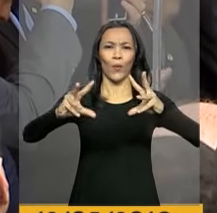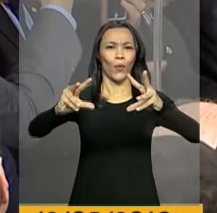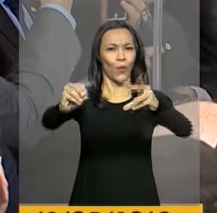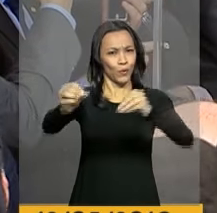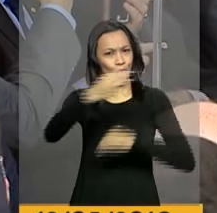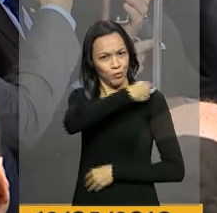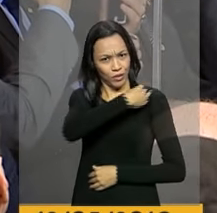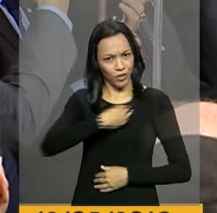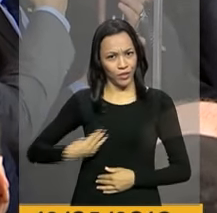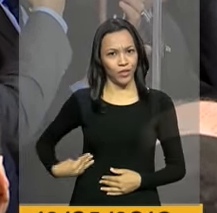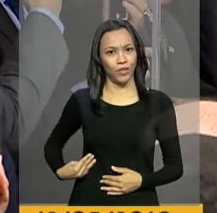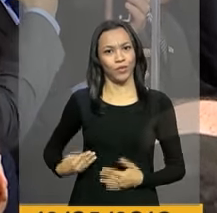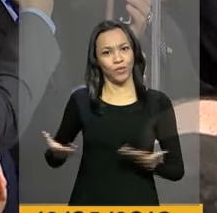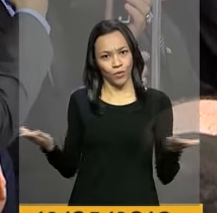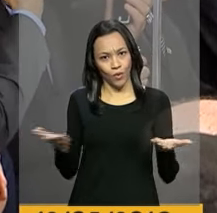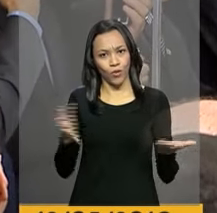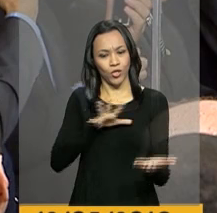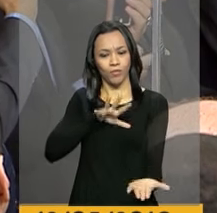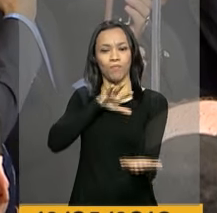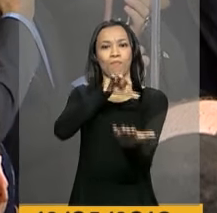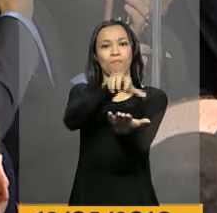ministros empossados,